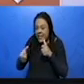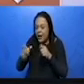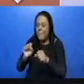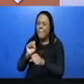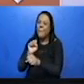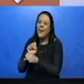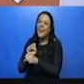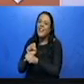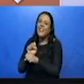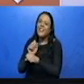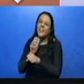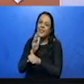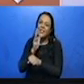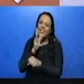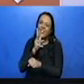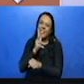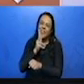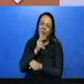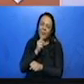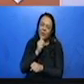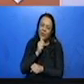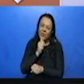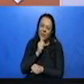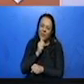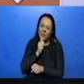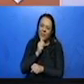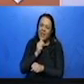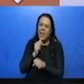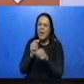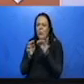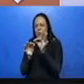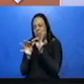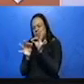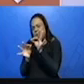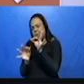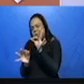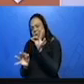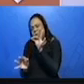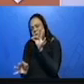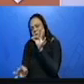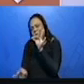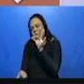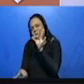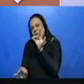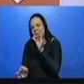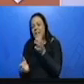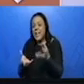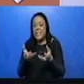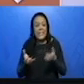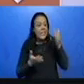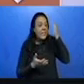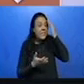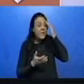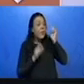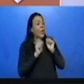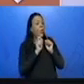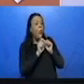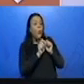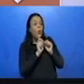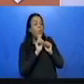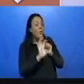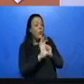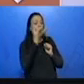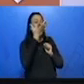conta devagarinho, quase não acontece, ele faz um monte de descrições. E aí você fica ansioso querendo saber o que tem ali, o que vai